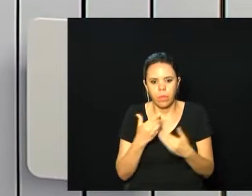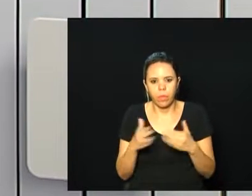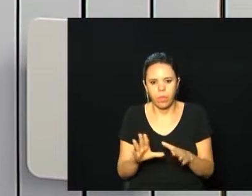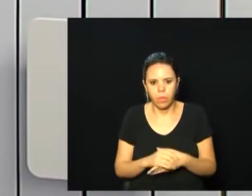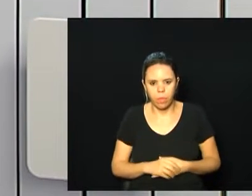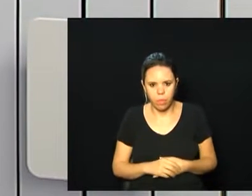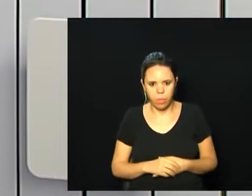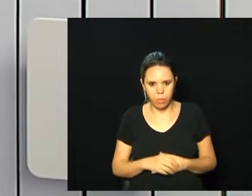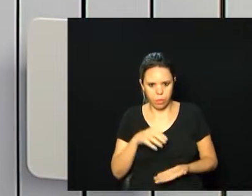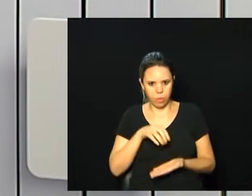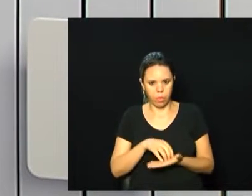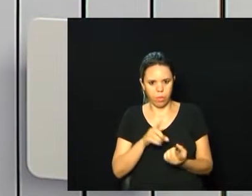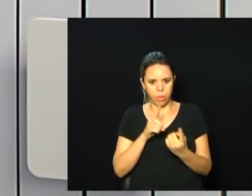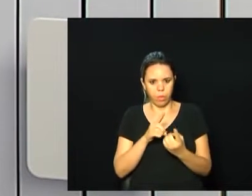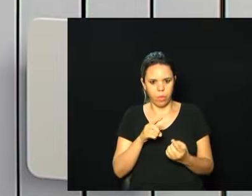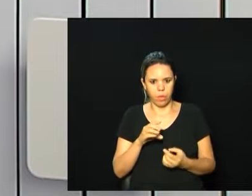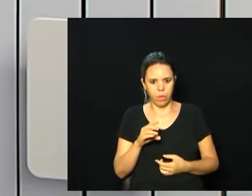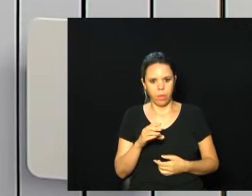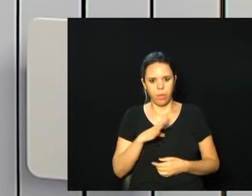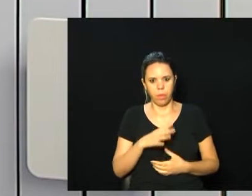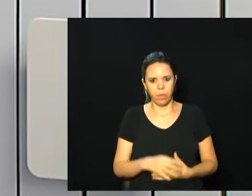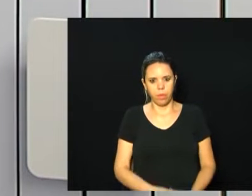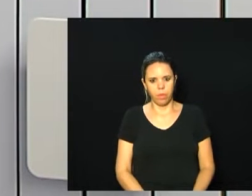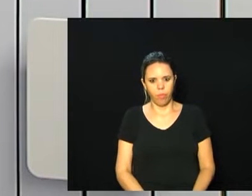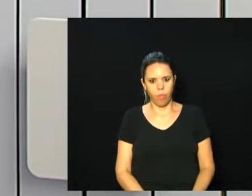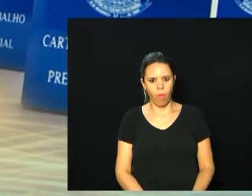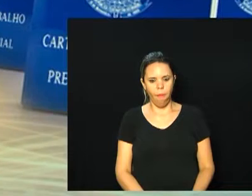disponíveis pelo posto de atendimento ao trabalhador da cidade.